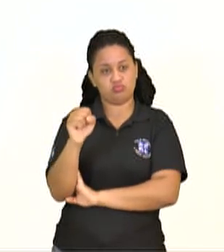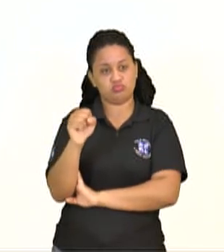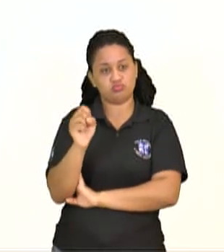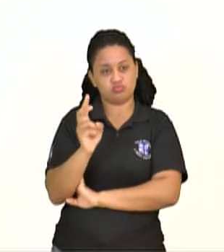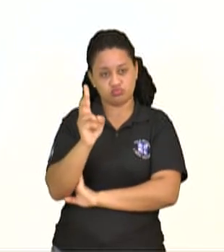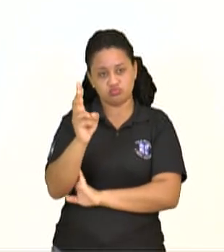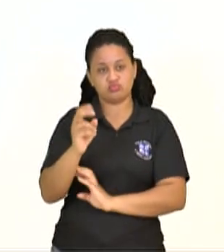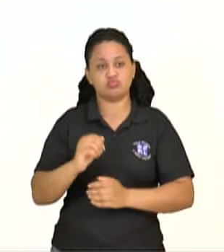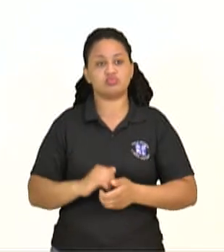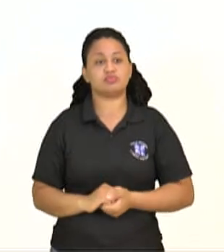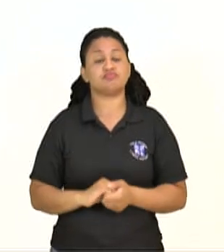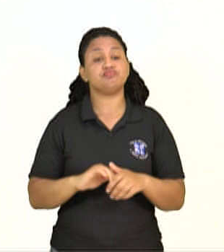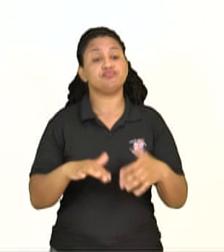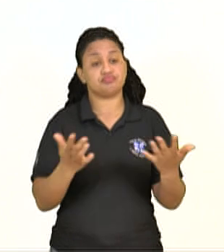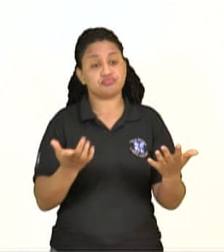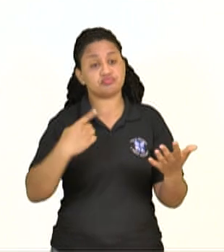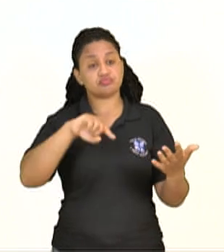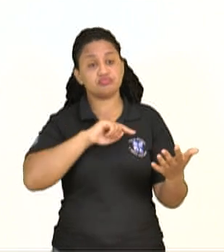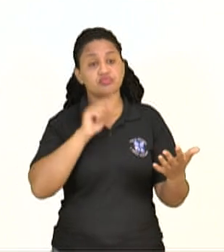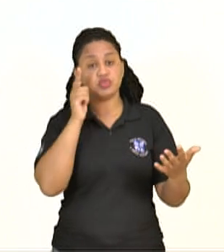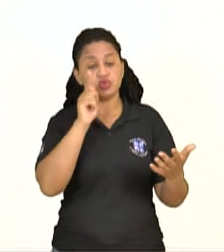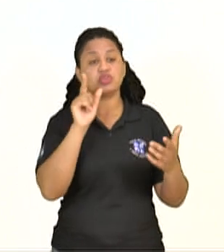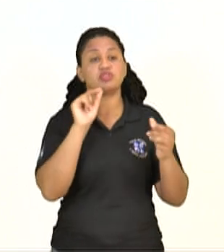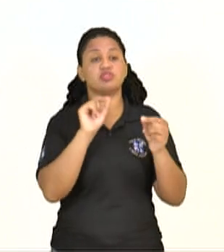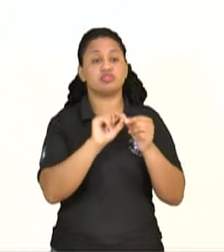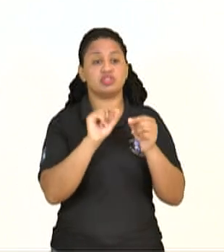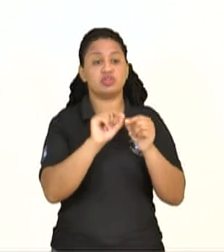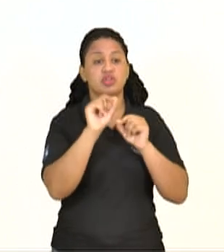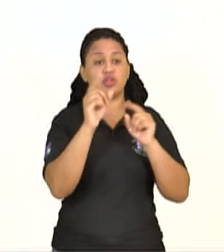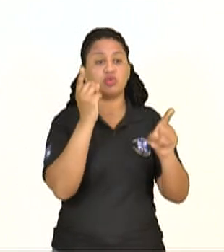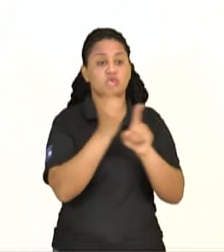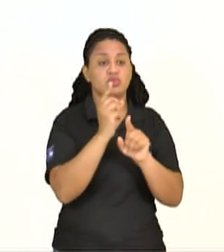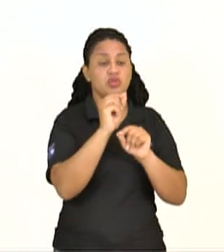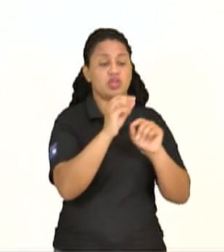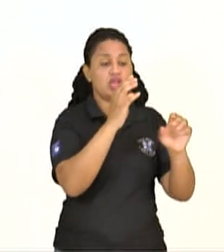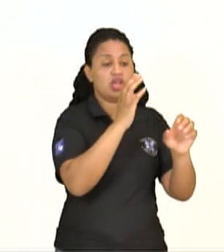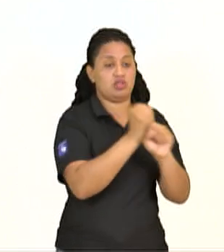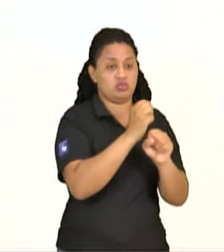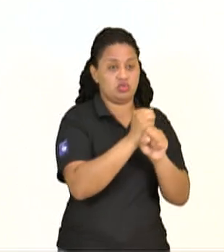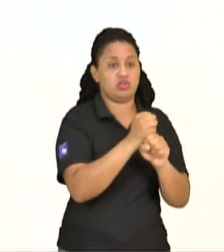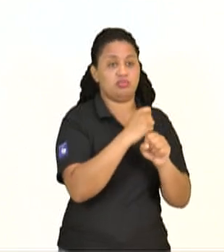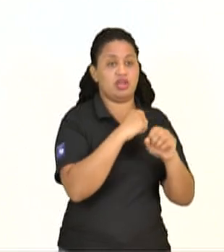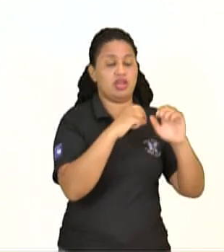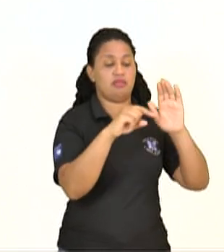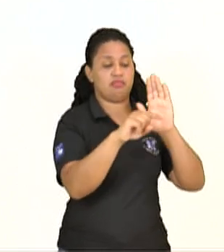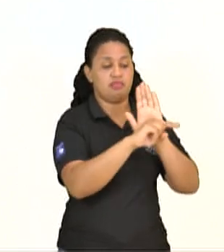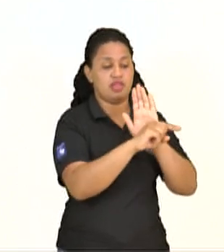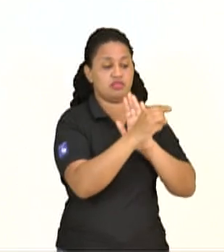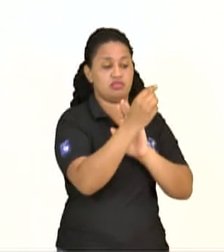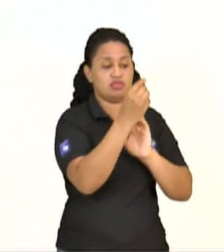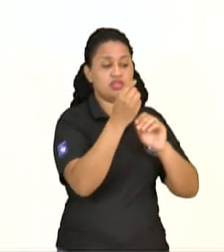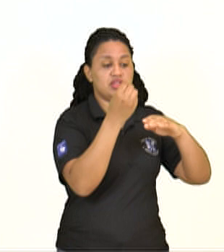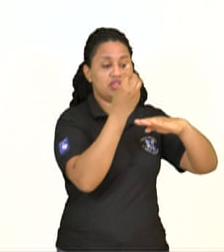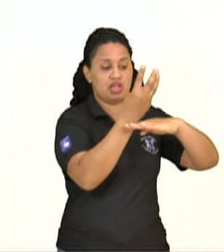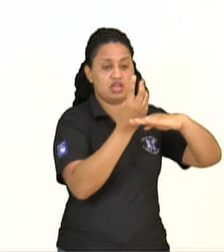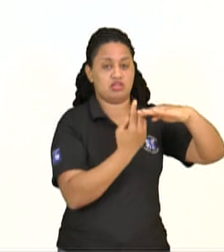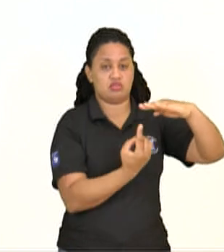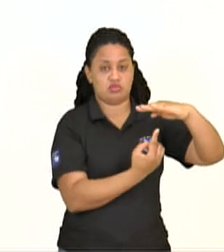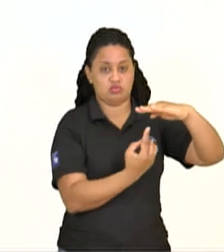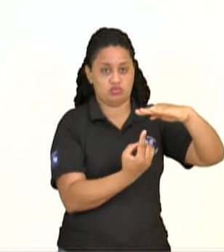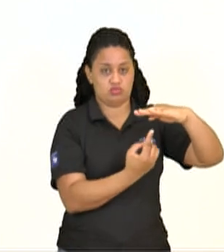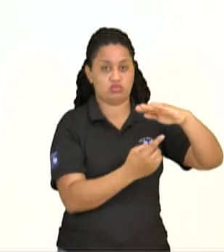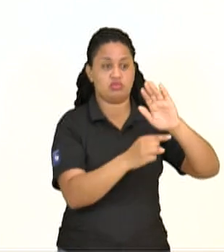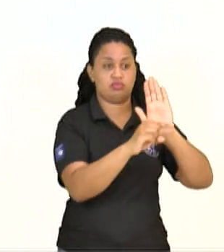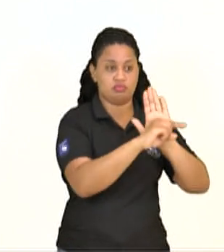muda. Então, para a gente fazer isso, a gente tem lá a soma, né, que é o quê? Menos 3 sobre 1, que é o quê? Menos, né,